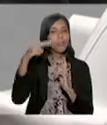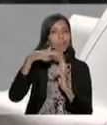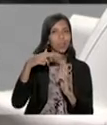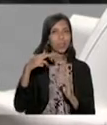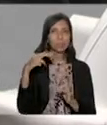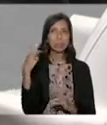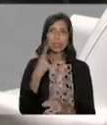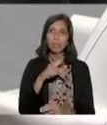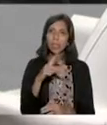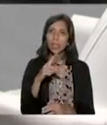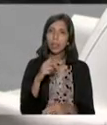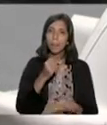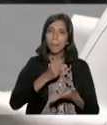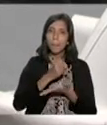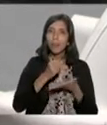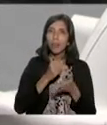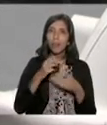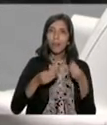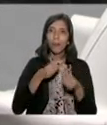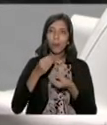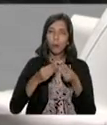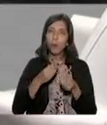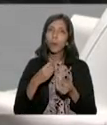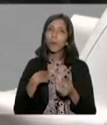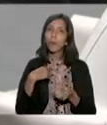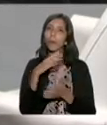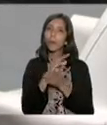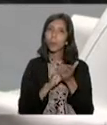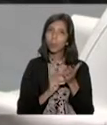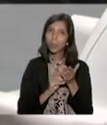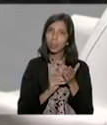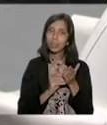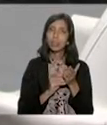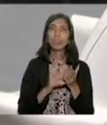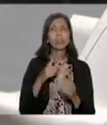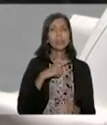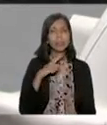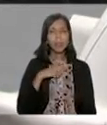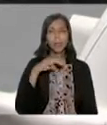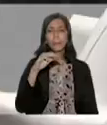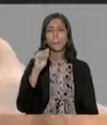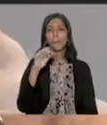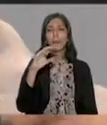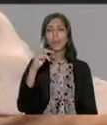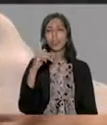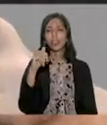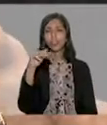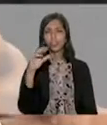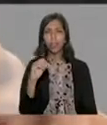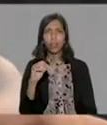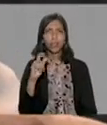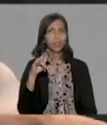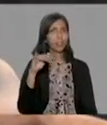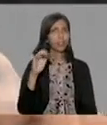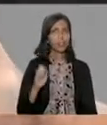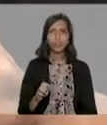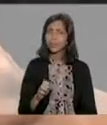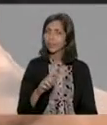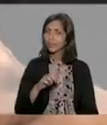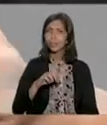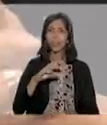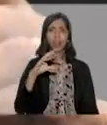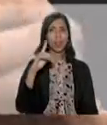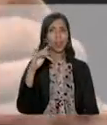minhas referências, né? Eles que a base da minha literatura eu tive que falar. Tem Machado de Assis aqui. Claro. Tem Clarice. O outro